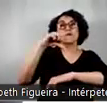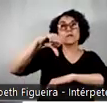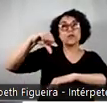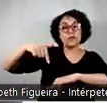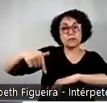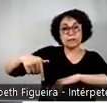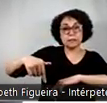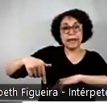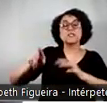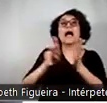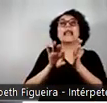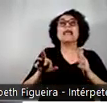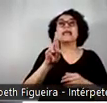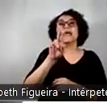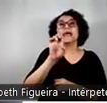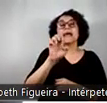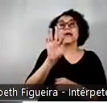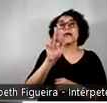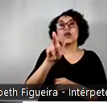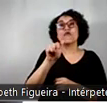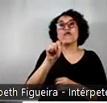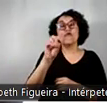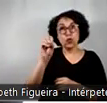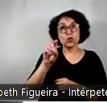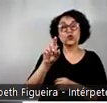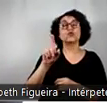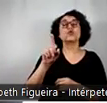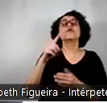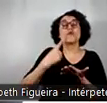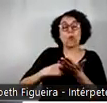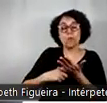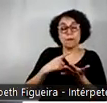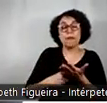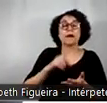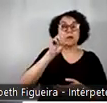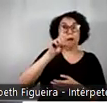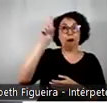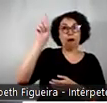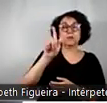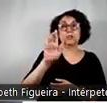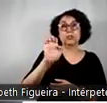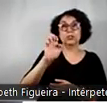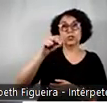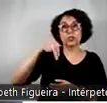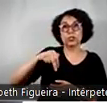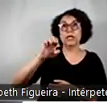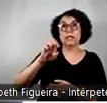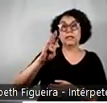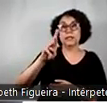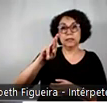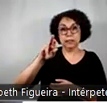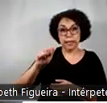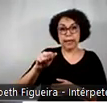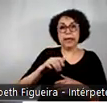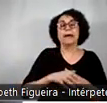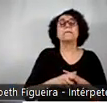de 51, né, do Acordo de Genebra, né, que é esse acordo, que o Brasil fala, é